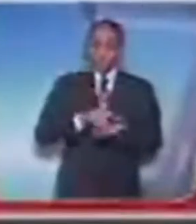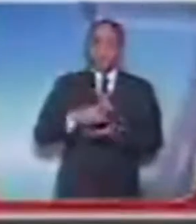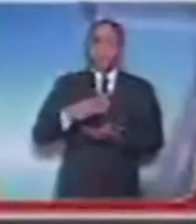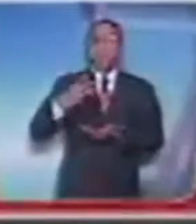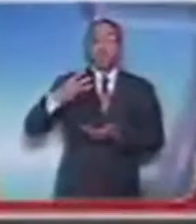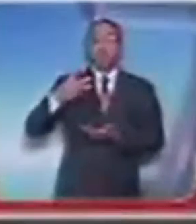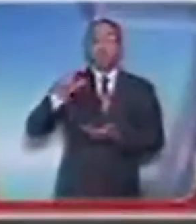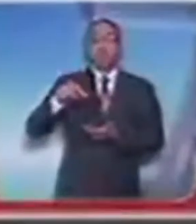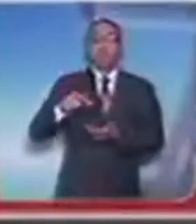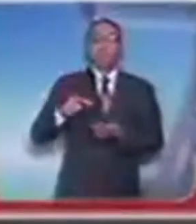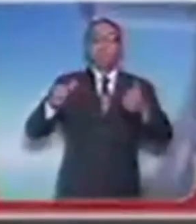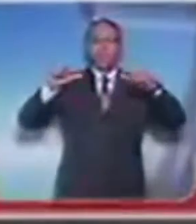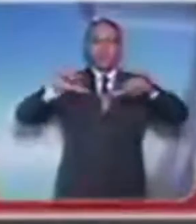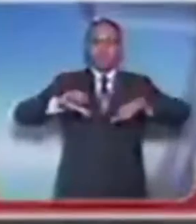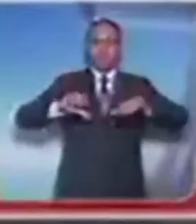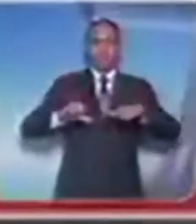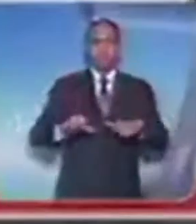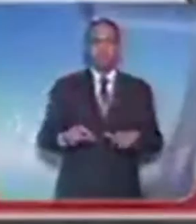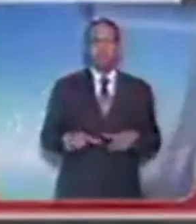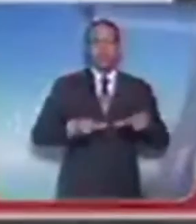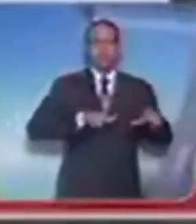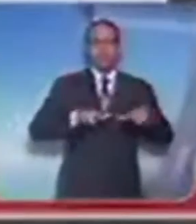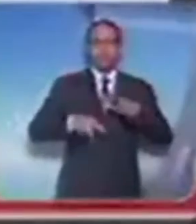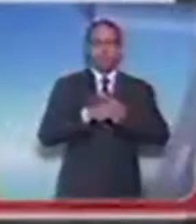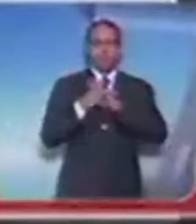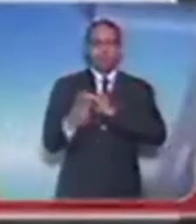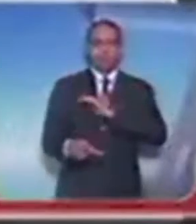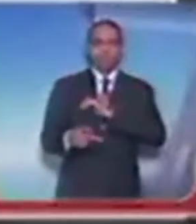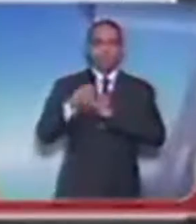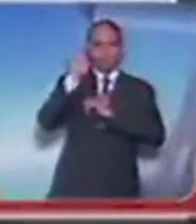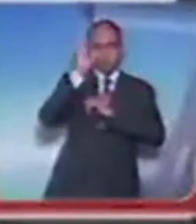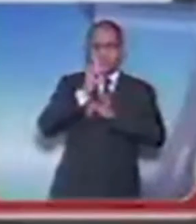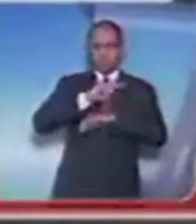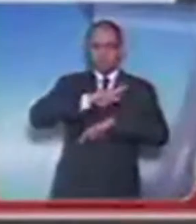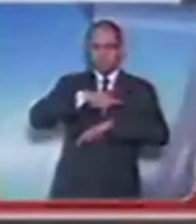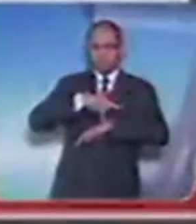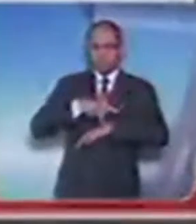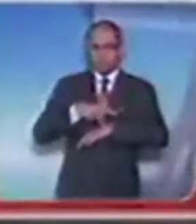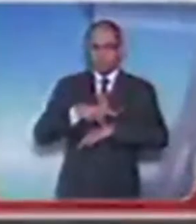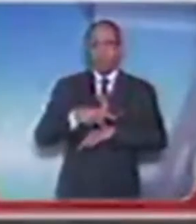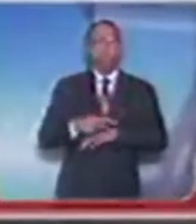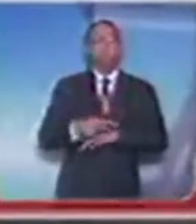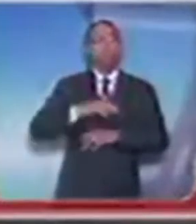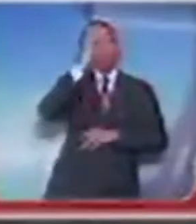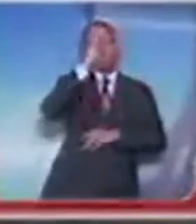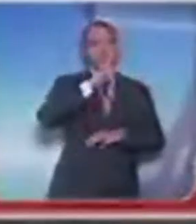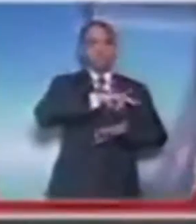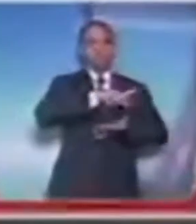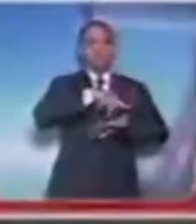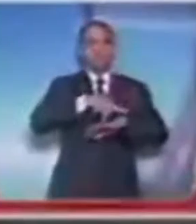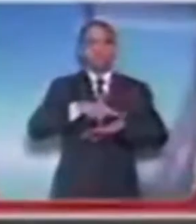da precarização das relações de trabalho no nosso país. O Brasil é um país em que